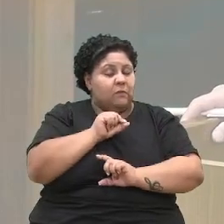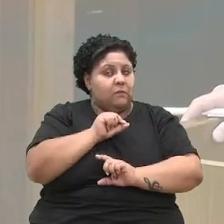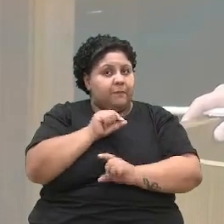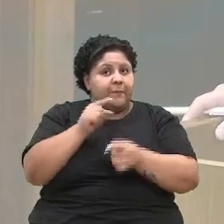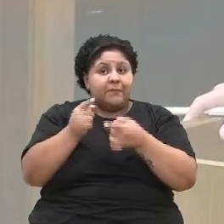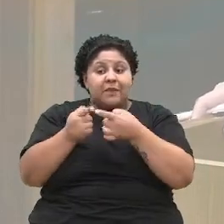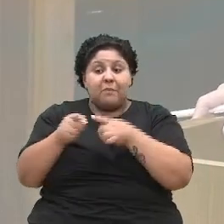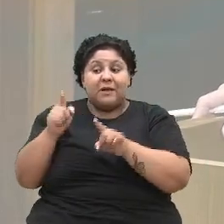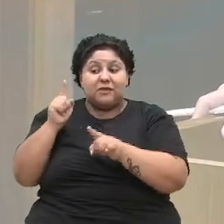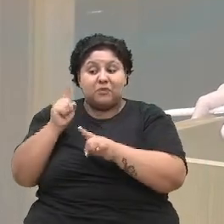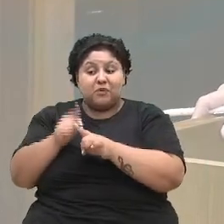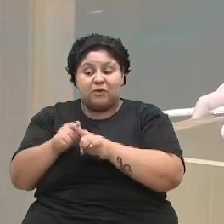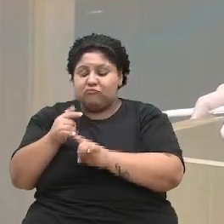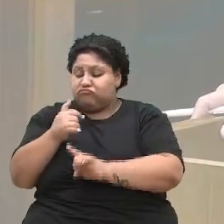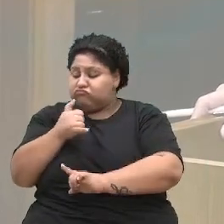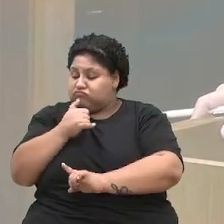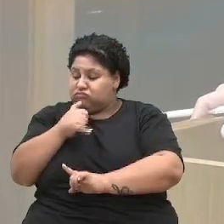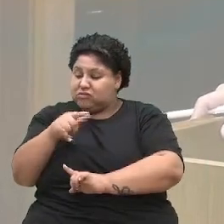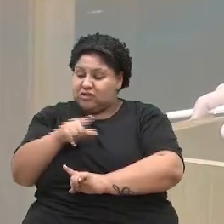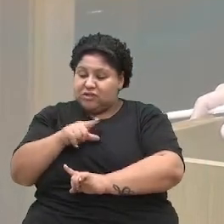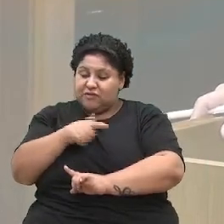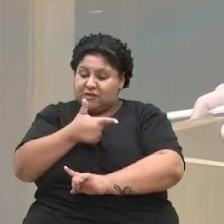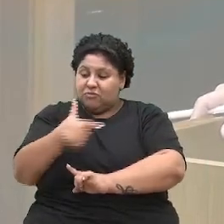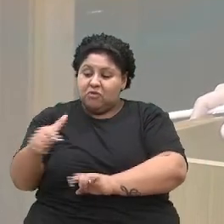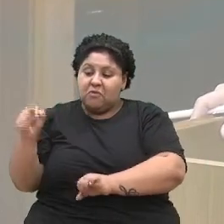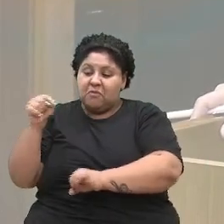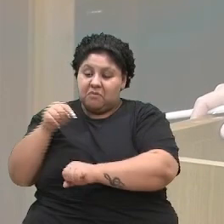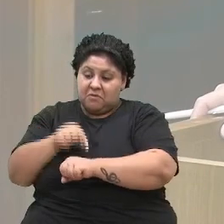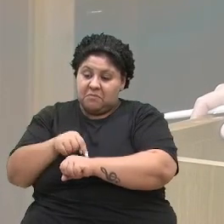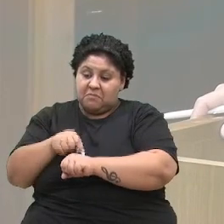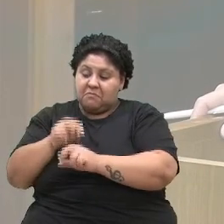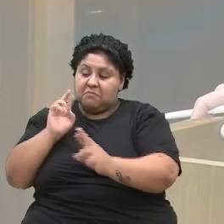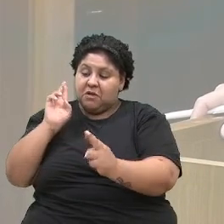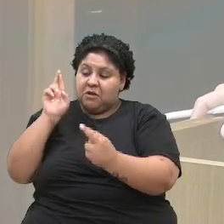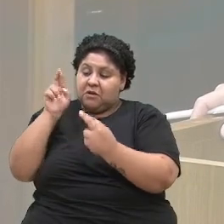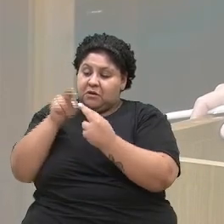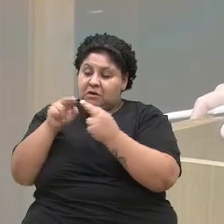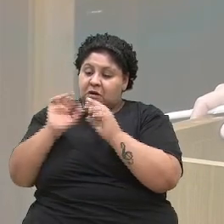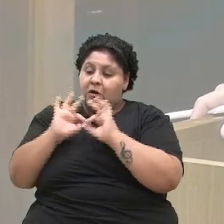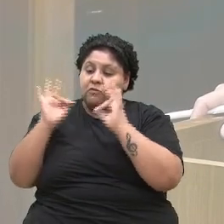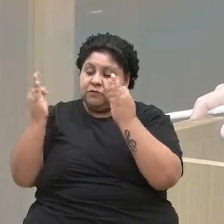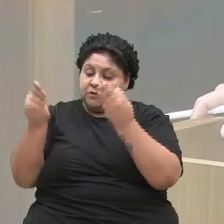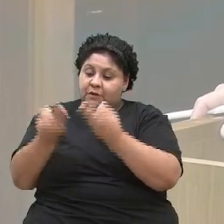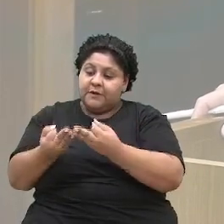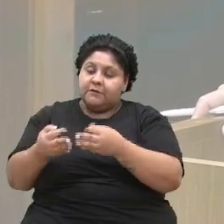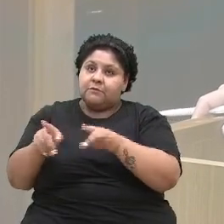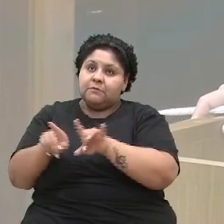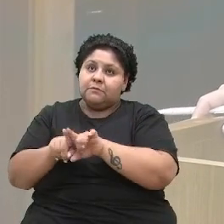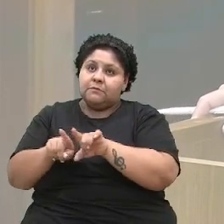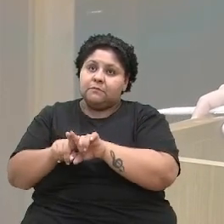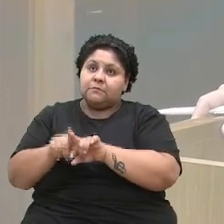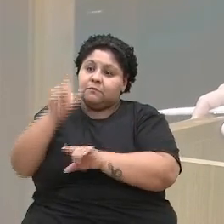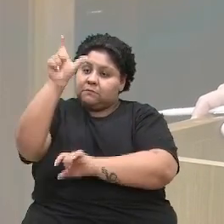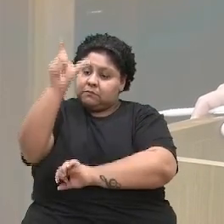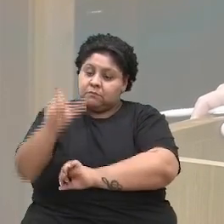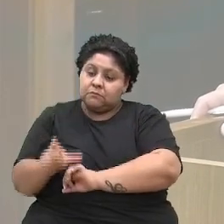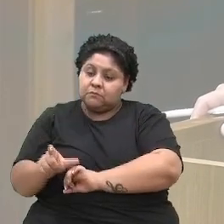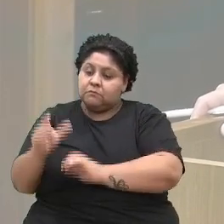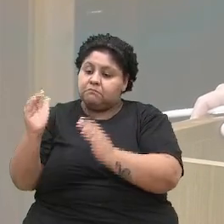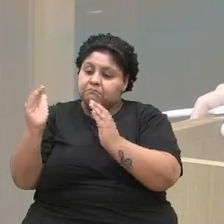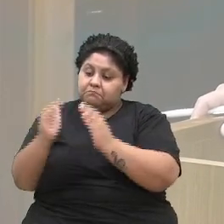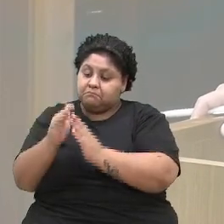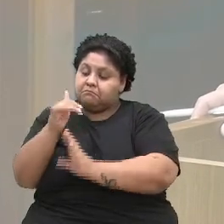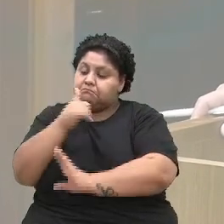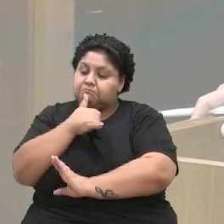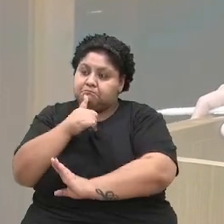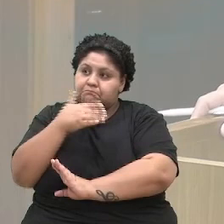porque infelizmente não tiveram outro momento, uma referência de família, pessoas que estão ali que